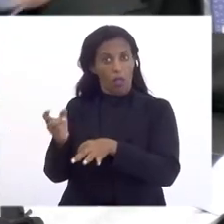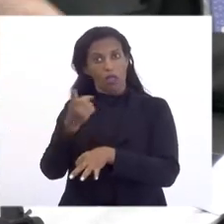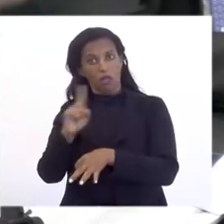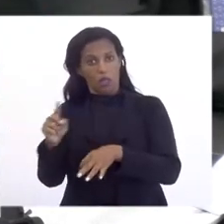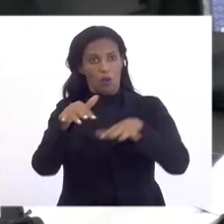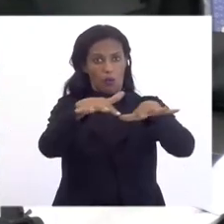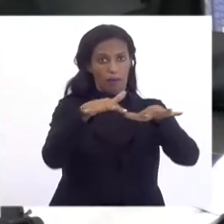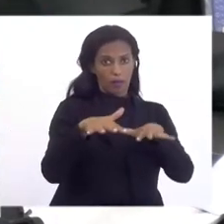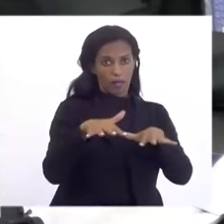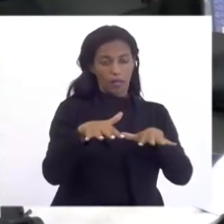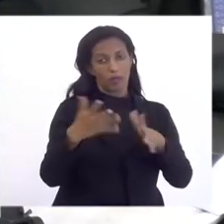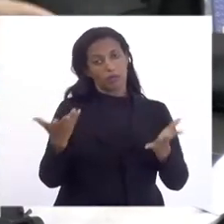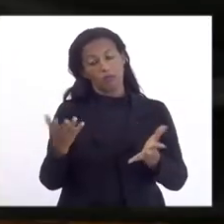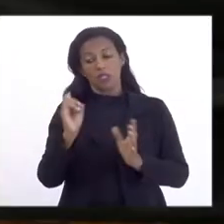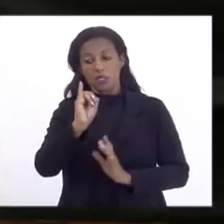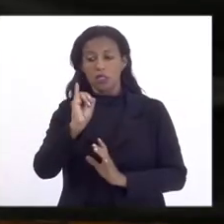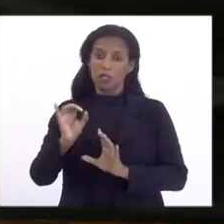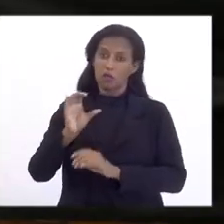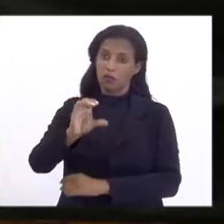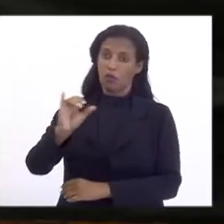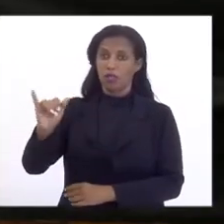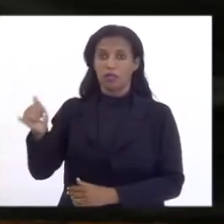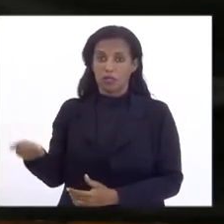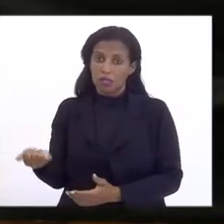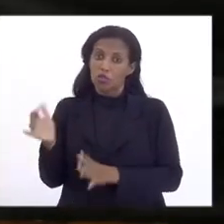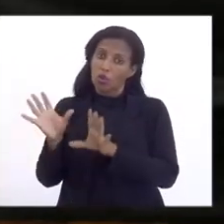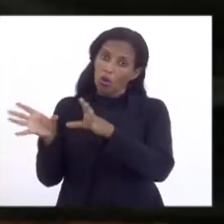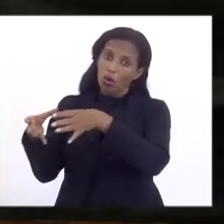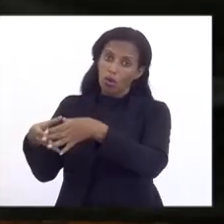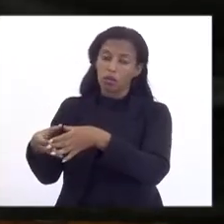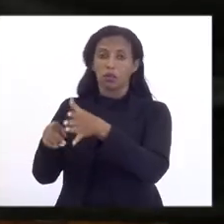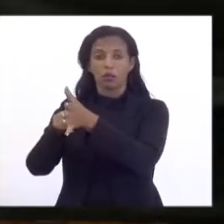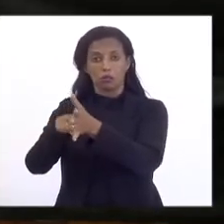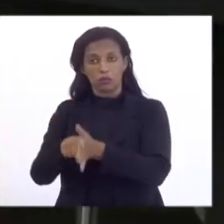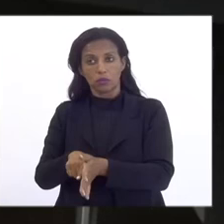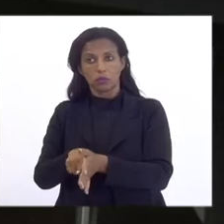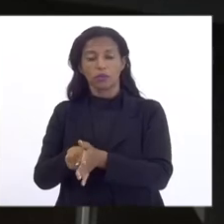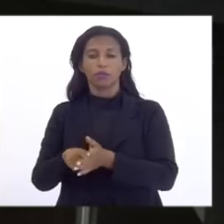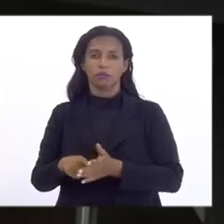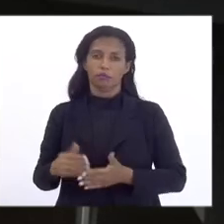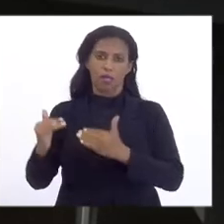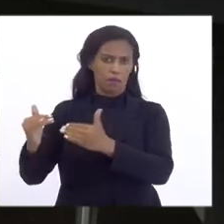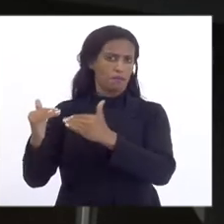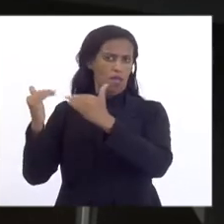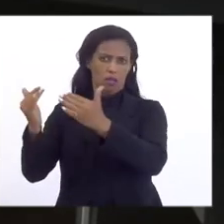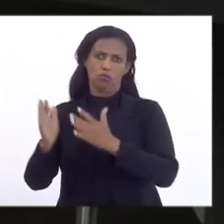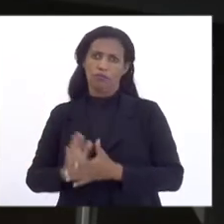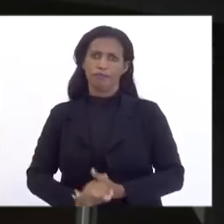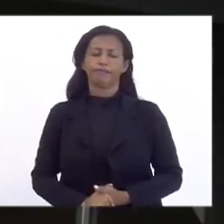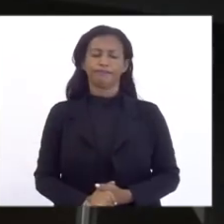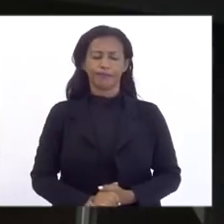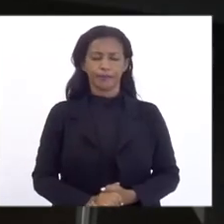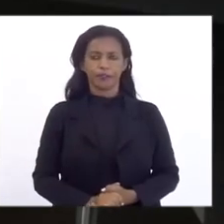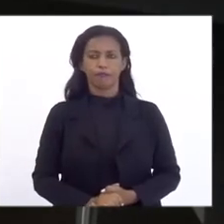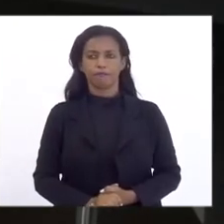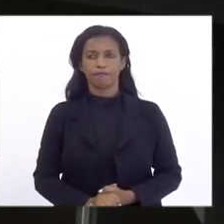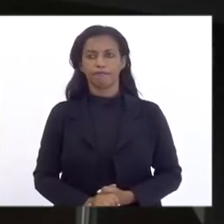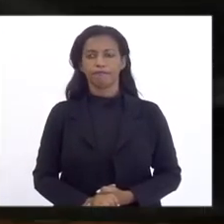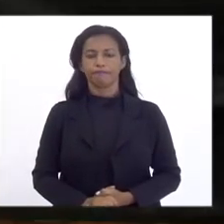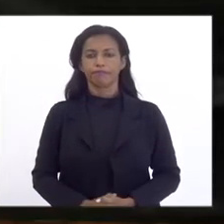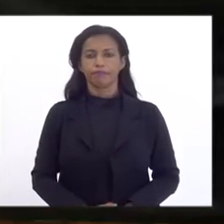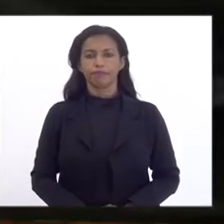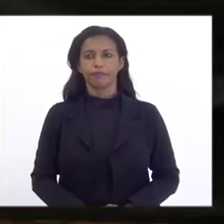plenário. Pronto, aí se for a CCJ... Sendo a CCJ, o exame é de forma e mérito. Forma e mérito. Tem que ser as duas coisas. Então,